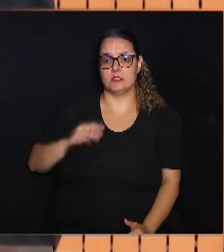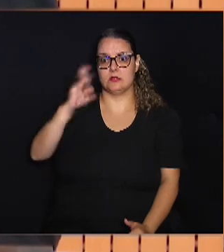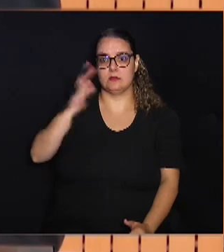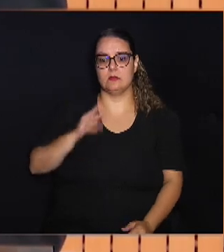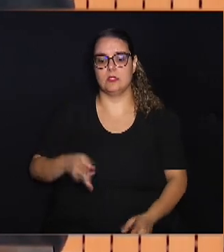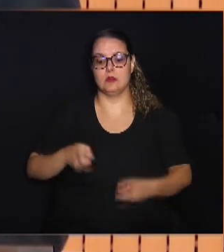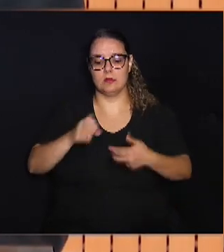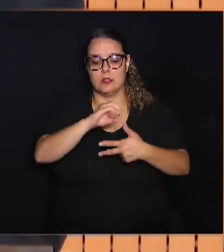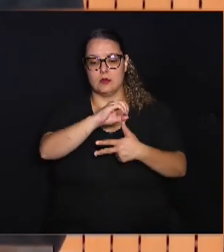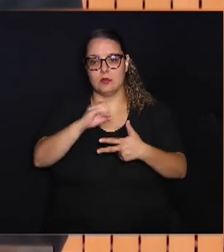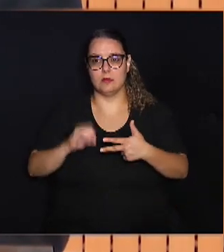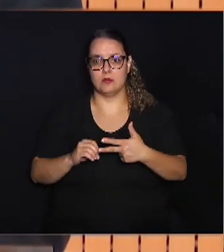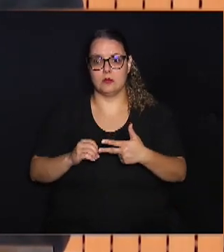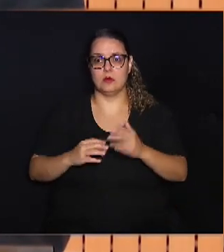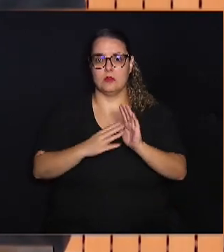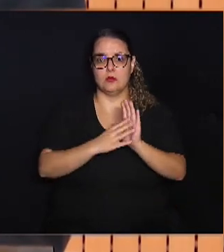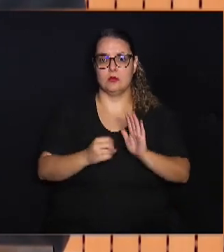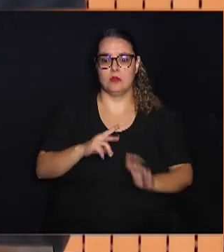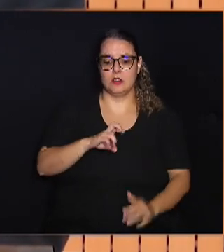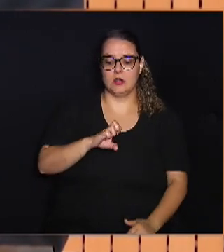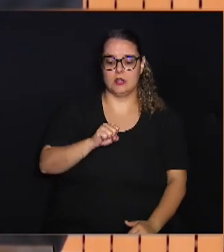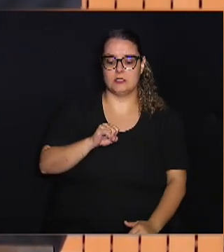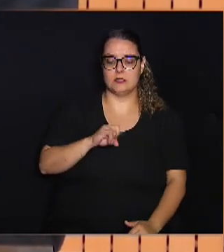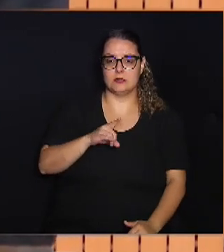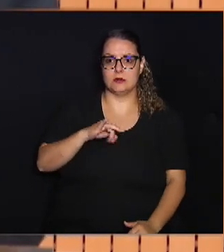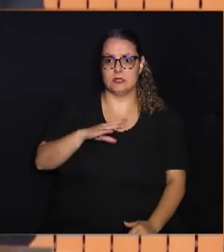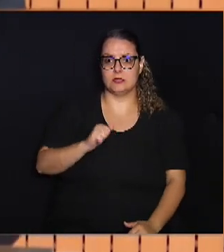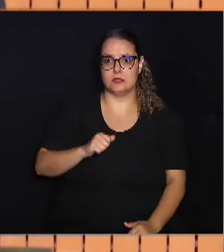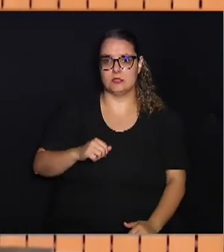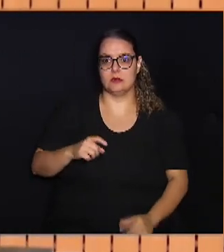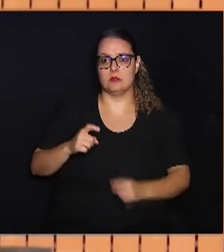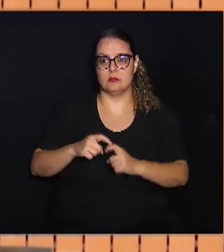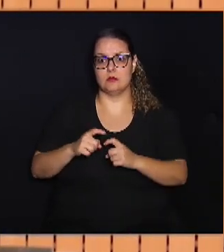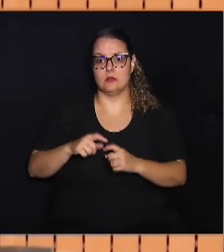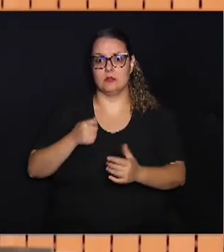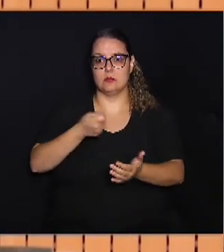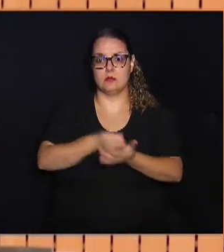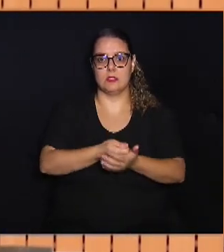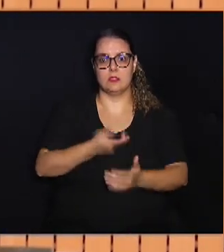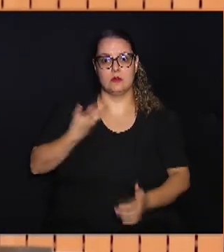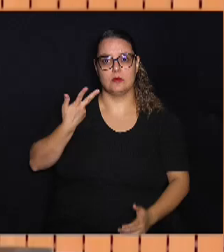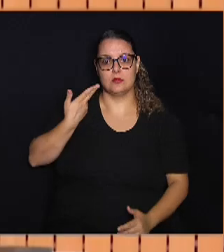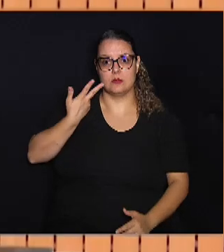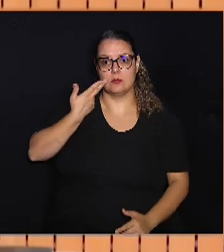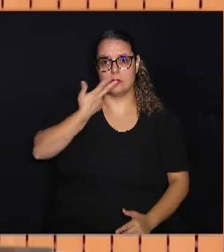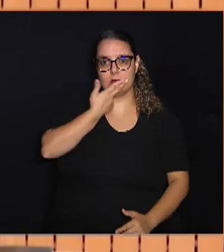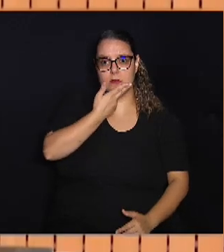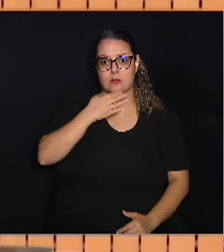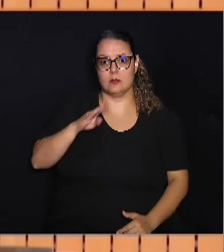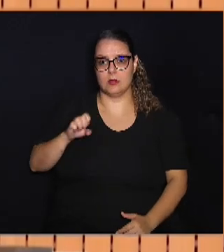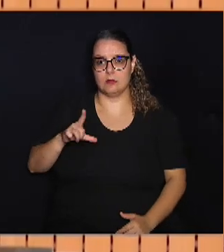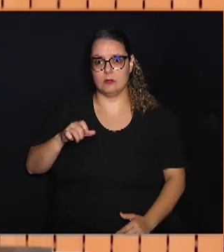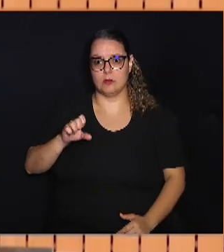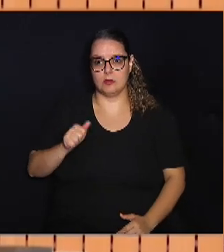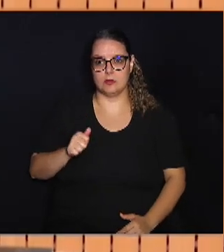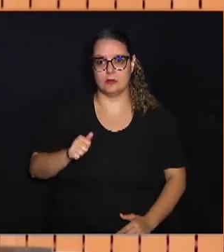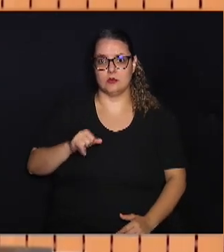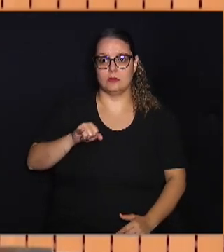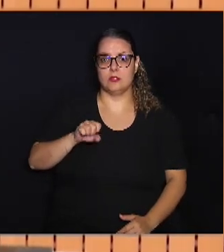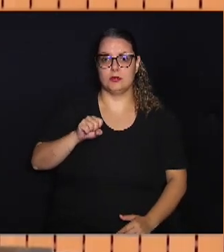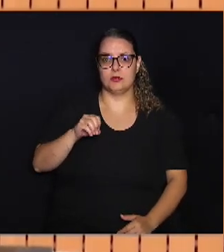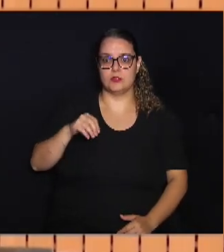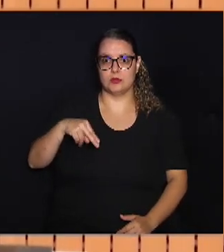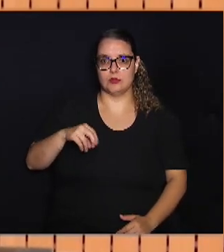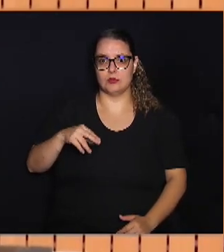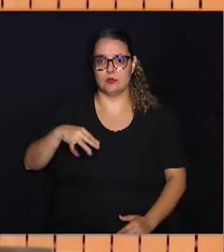MEC, nos moldes da residência médica, onde a gente pagava para o cirurgião dentista uma bolsa com isonomia de médico.